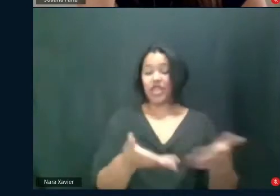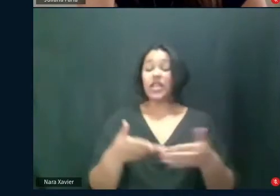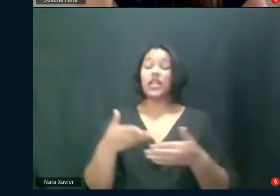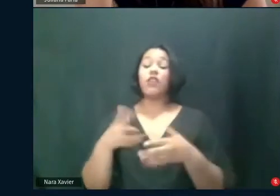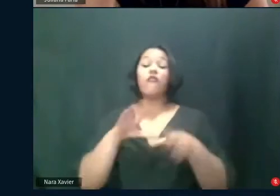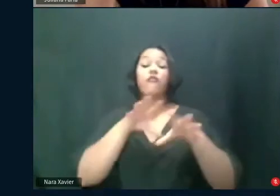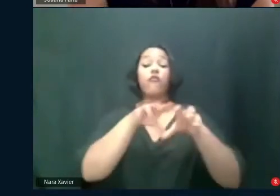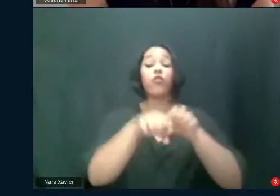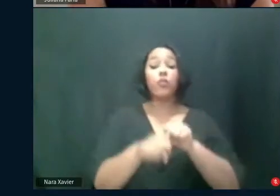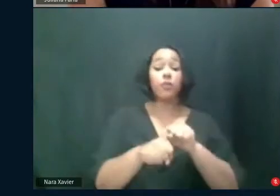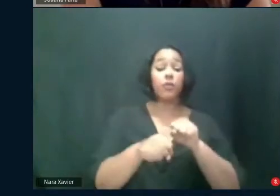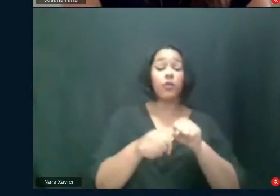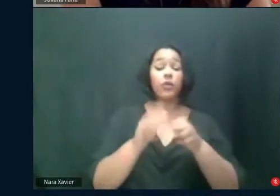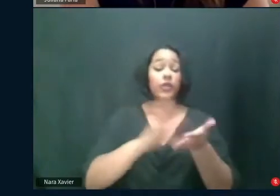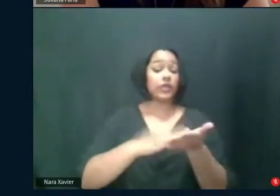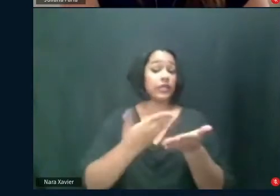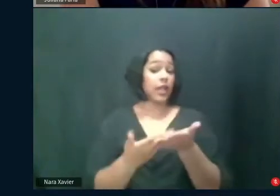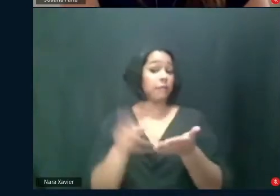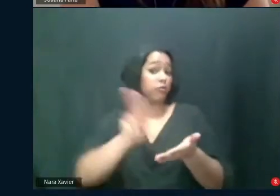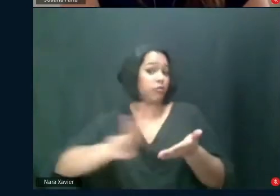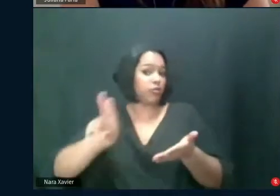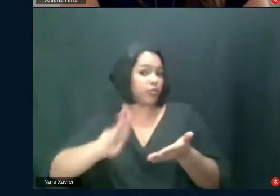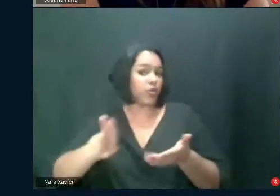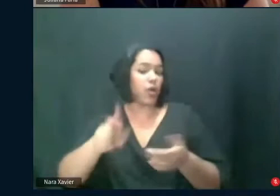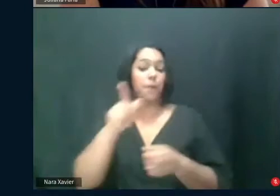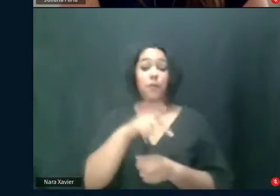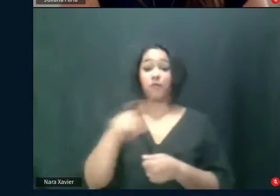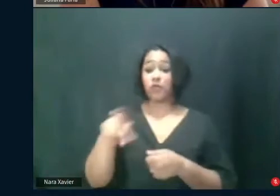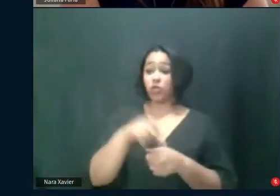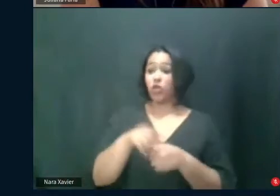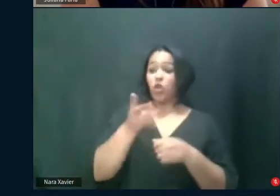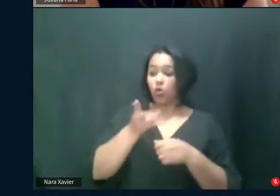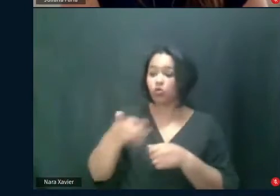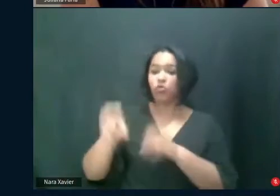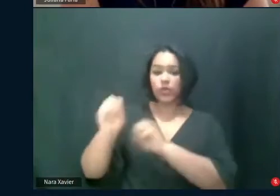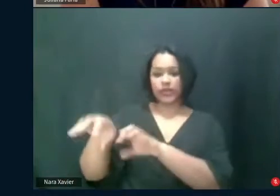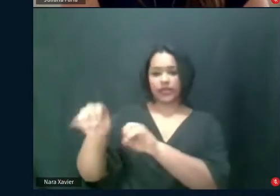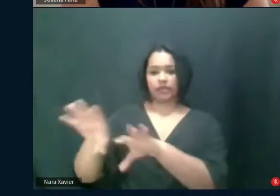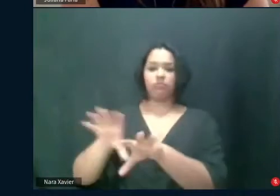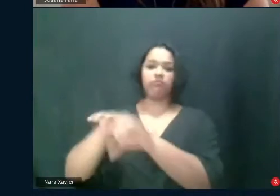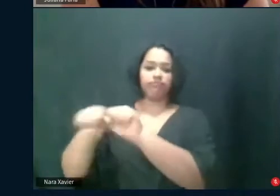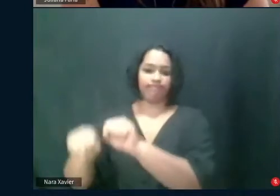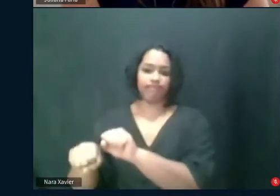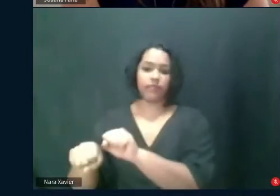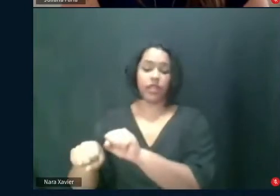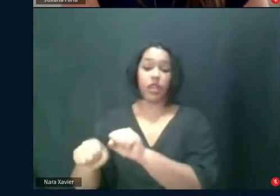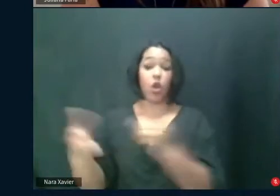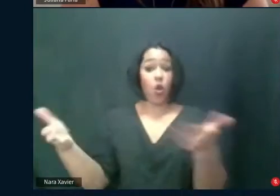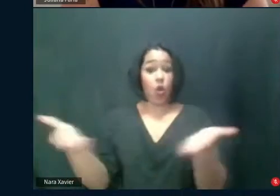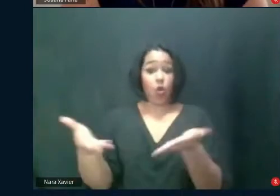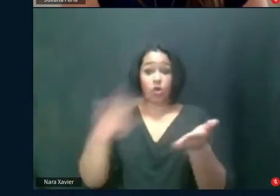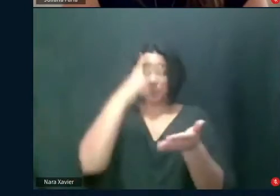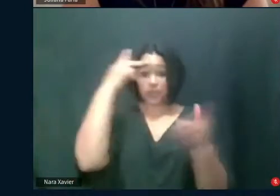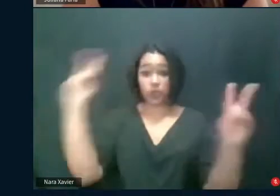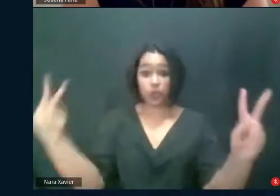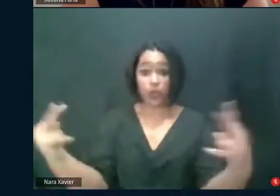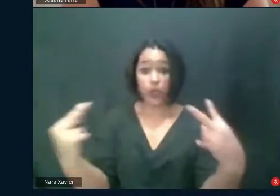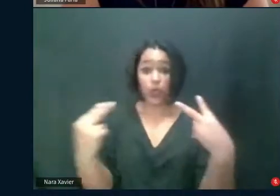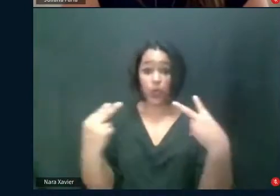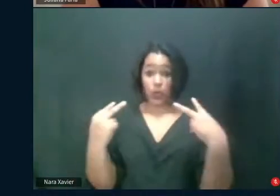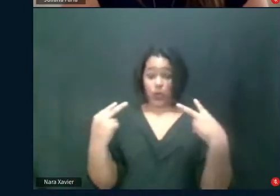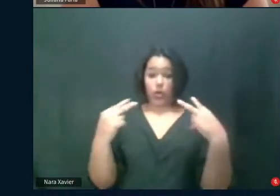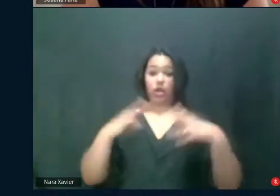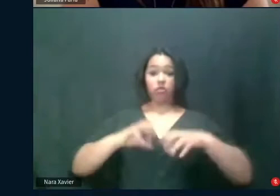são intérpretes de universidades, são professores formadores, né? Nós temos muitas pessoas aqui hoje assistindo